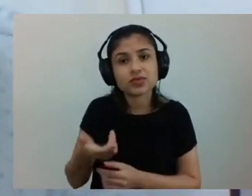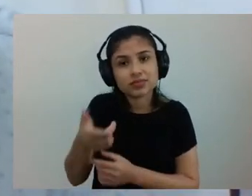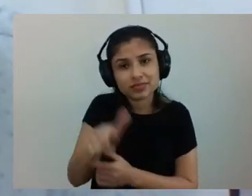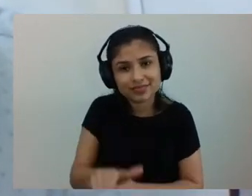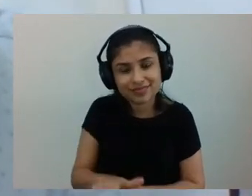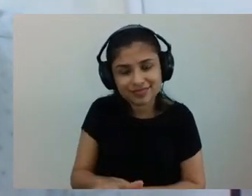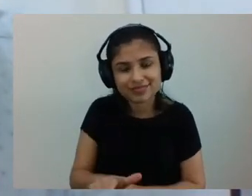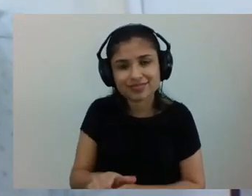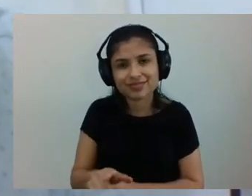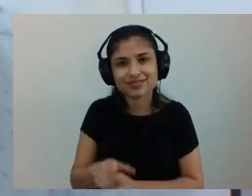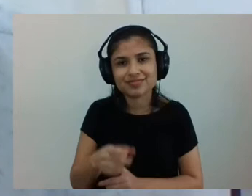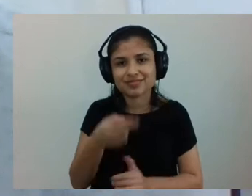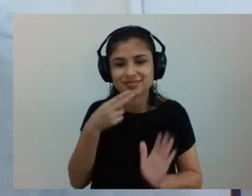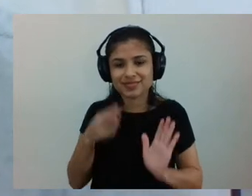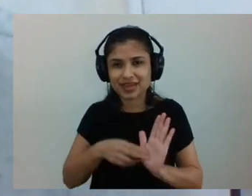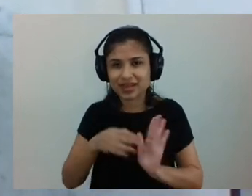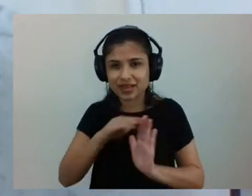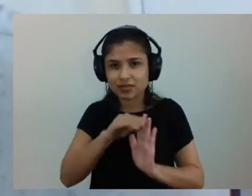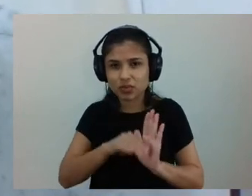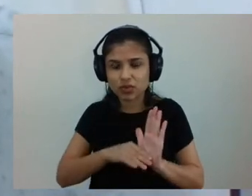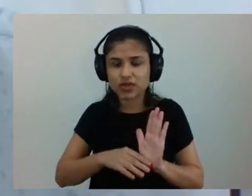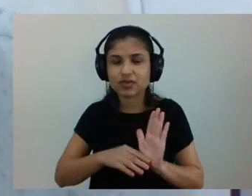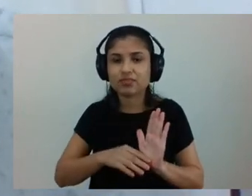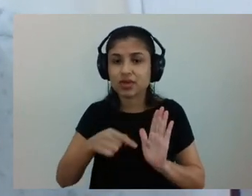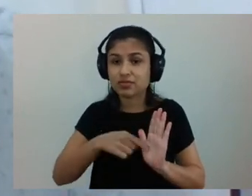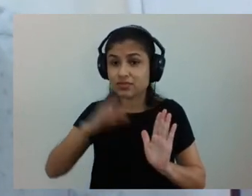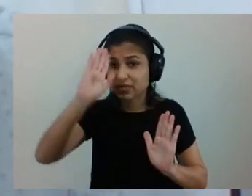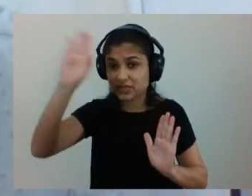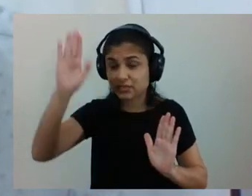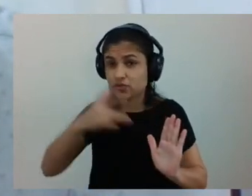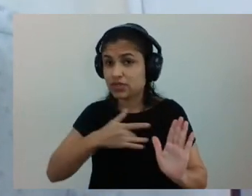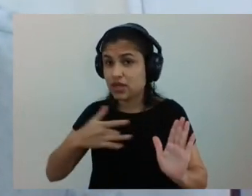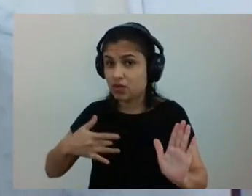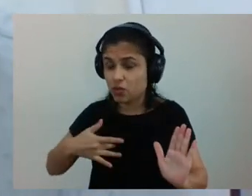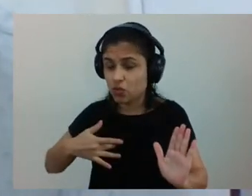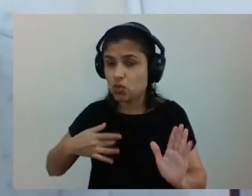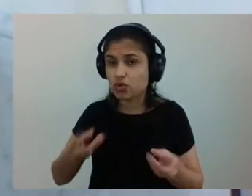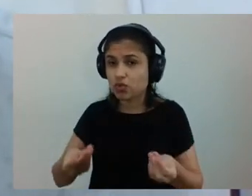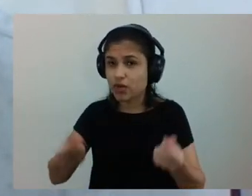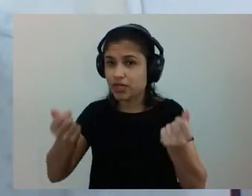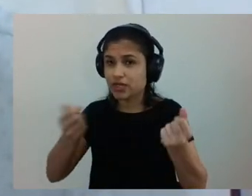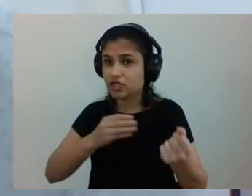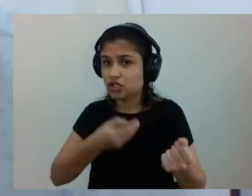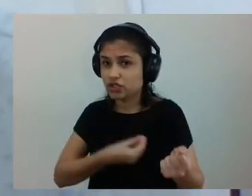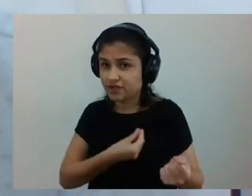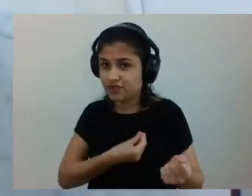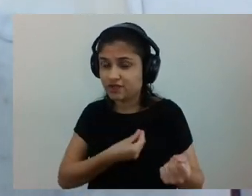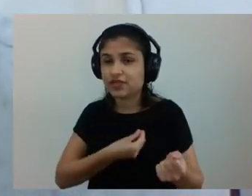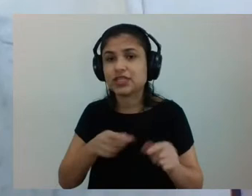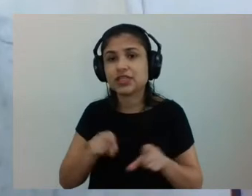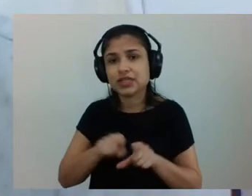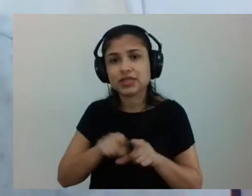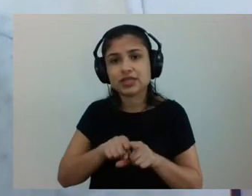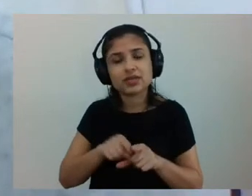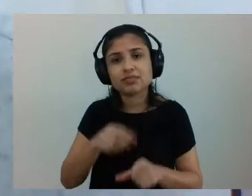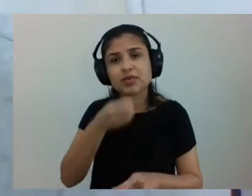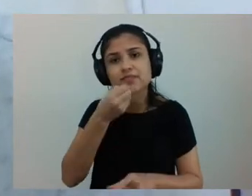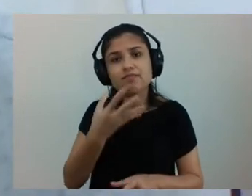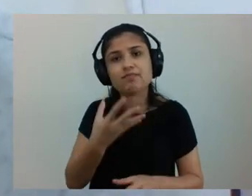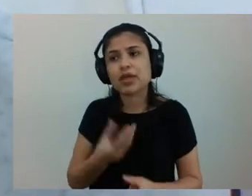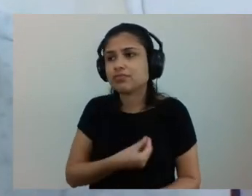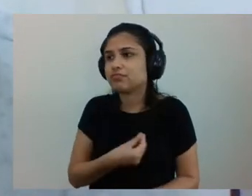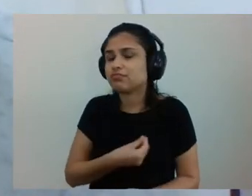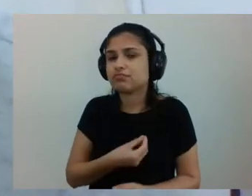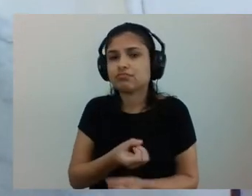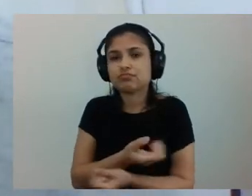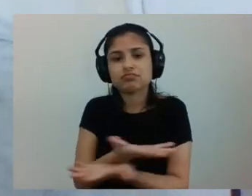nossa carta-programa, que é a saúde, a qualidade de vida e o bem-estar de todos os nossos